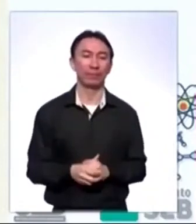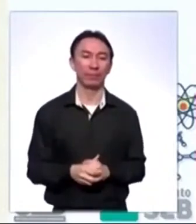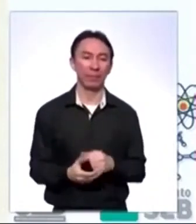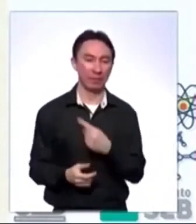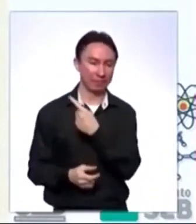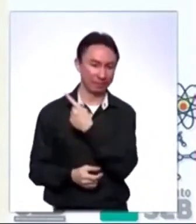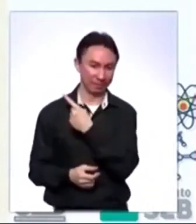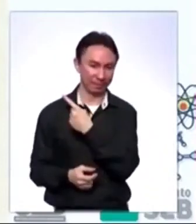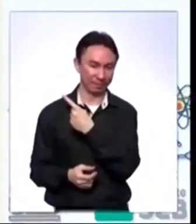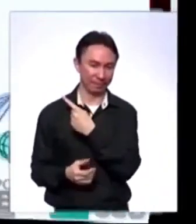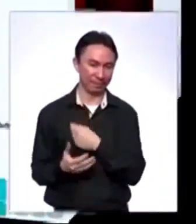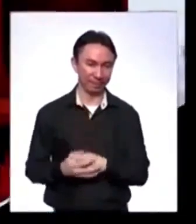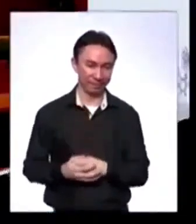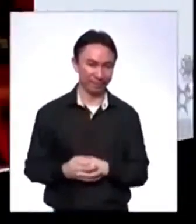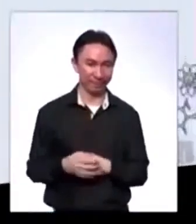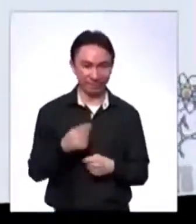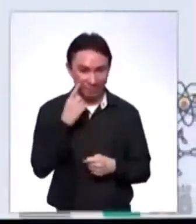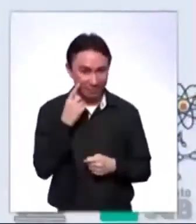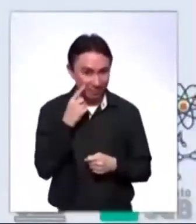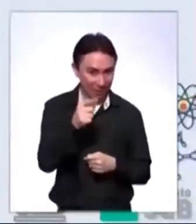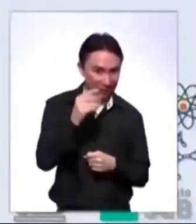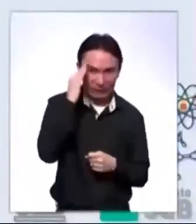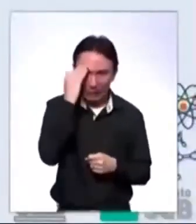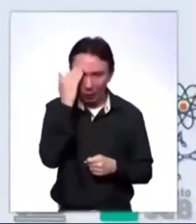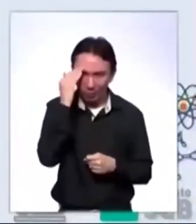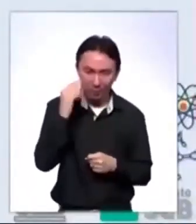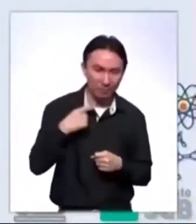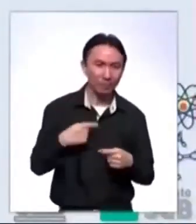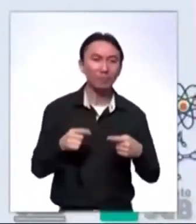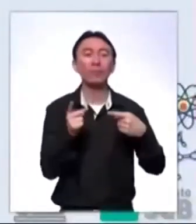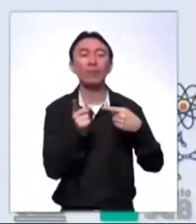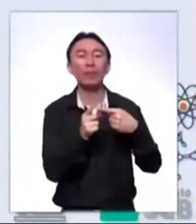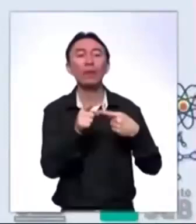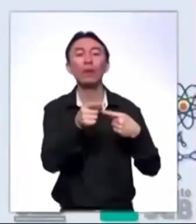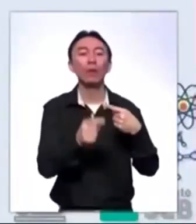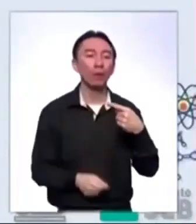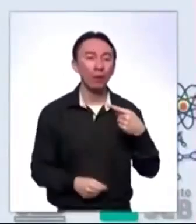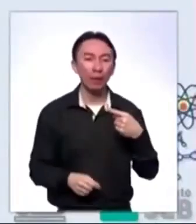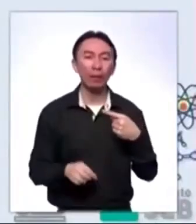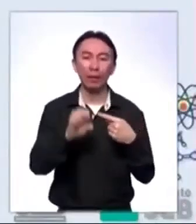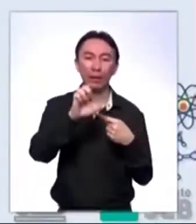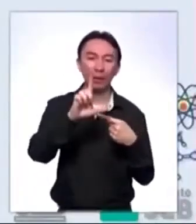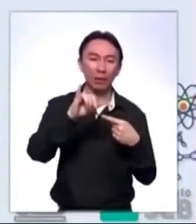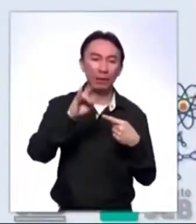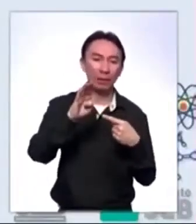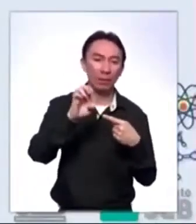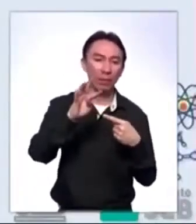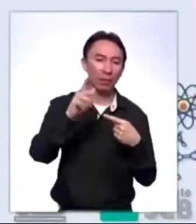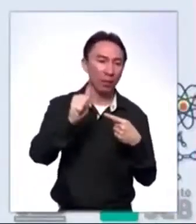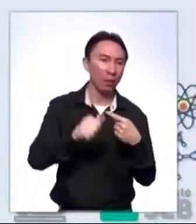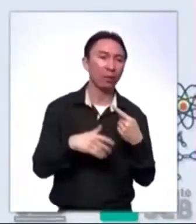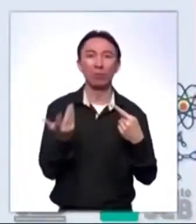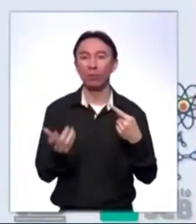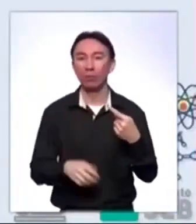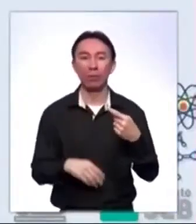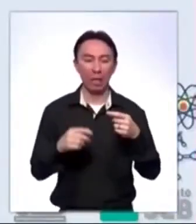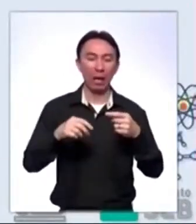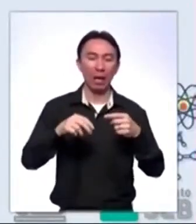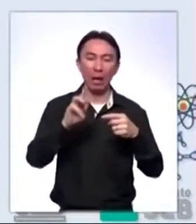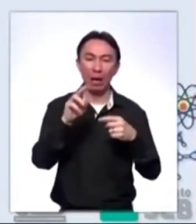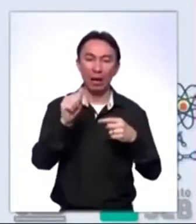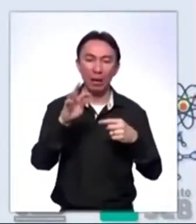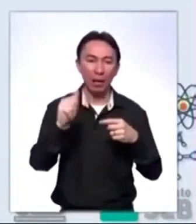Vamos ver se você entendeu? Vou passar 3 palcos, vamos ver se você ajuda. Esse aqui, ó, seria elisabetano, de arena ou